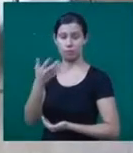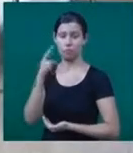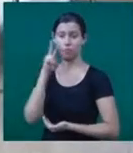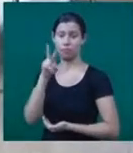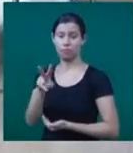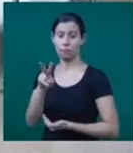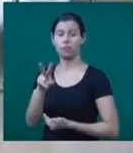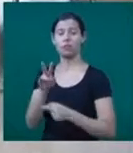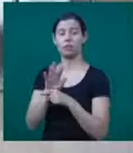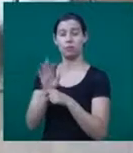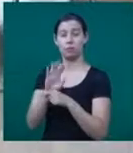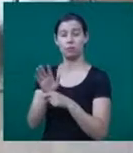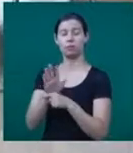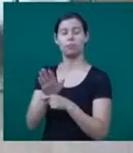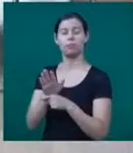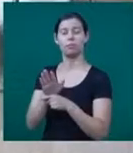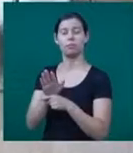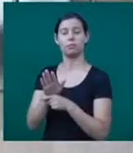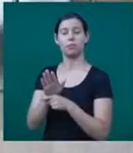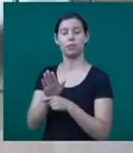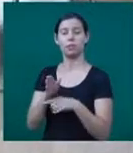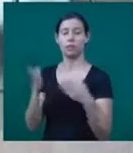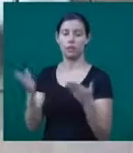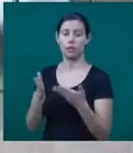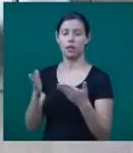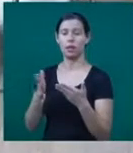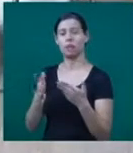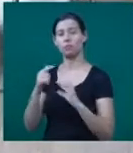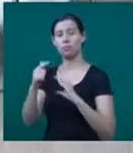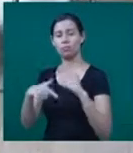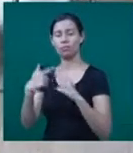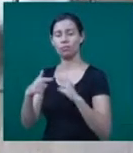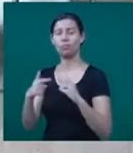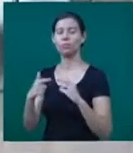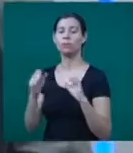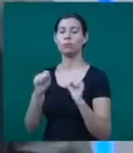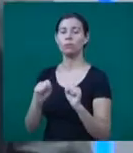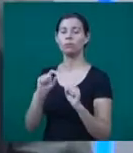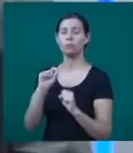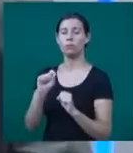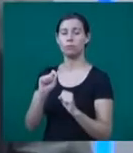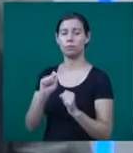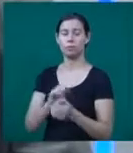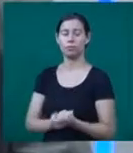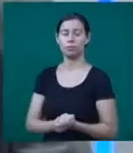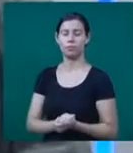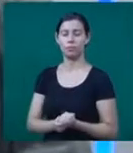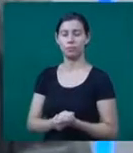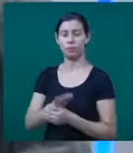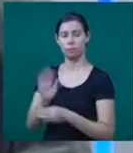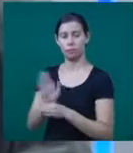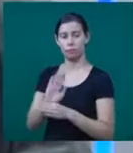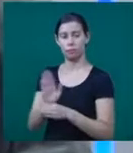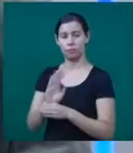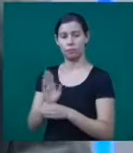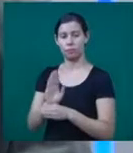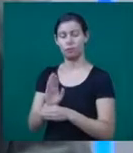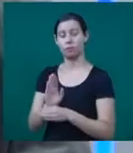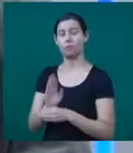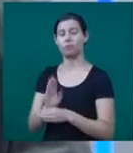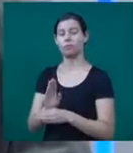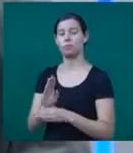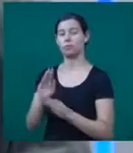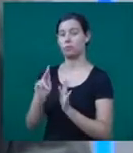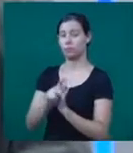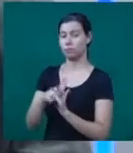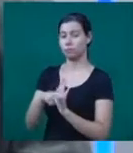querem contemplar esse material, já foi tão assistido mundo afora, o que elas devem fazer? Então, o filme, ele fez parte do projeto